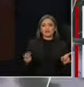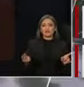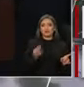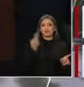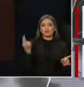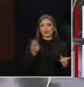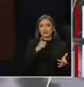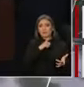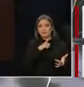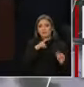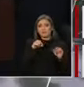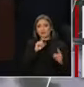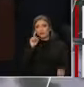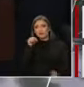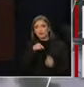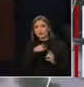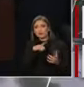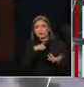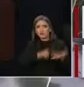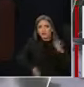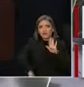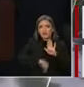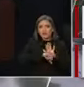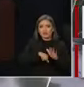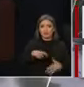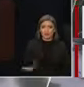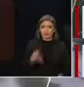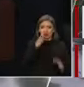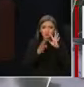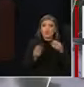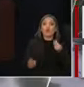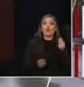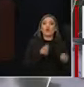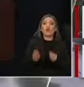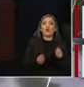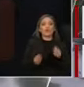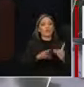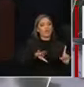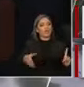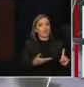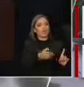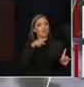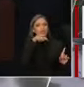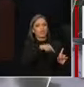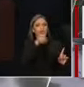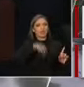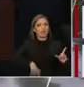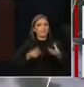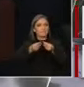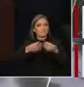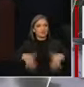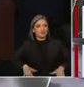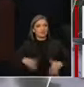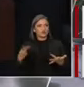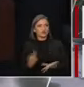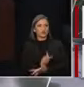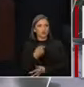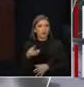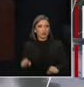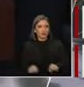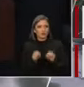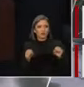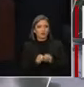das causas de qualificação do crime. Como atribuir a um réu a qualificadores de prejuízo considerável